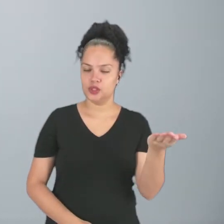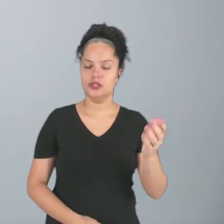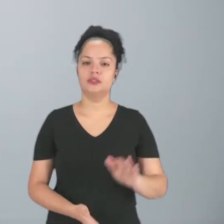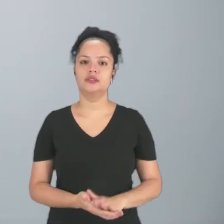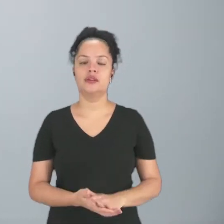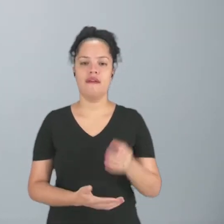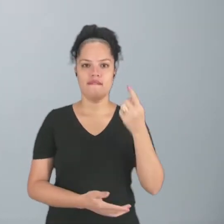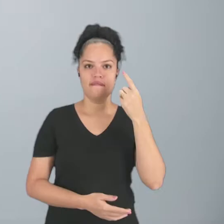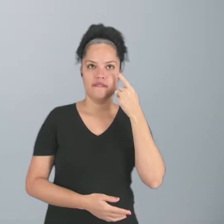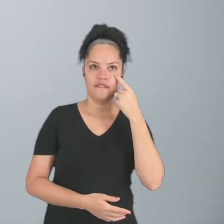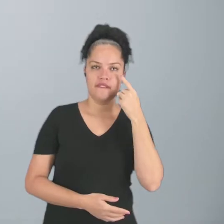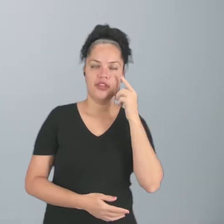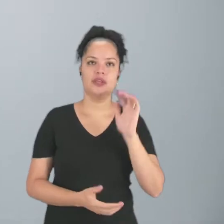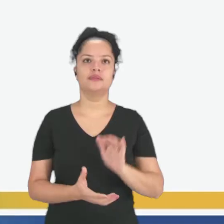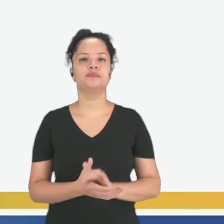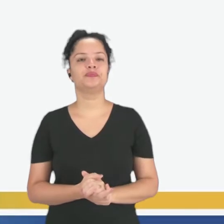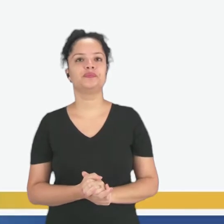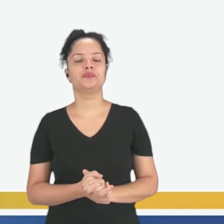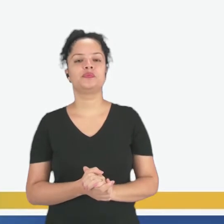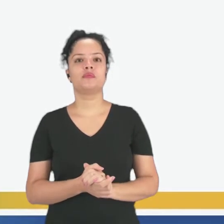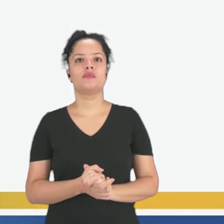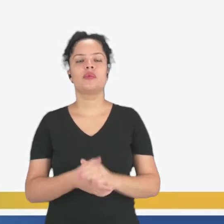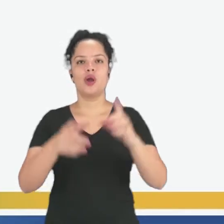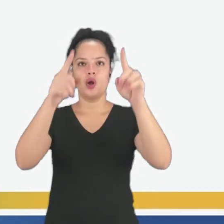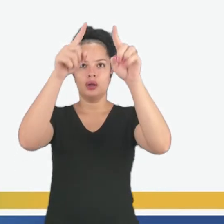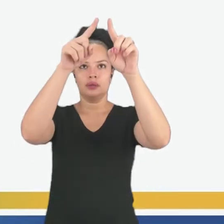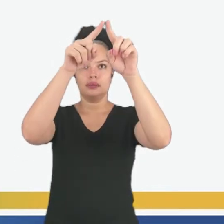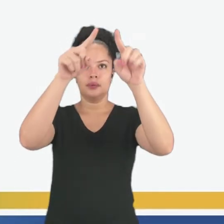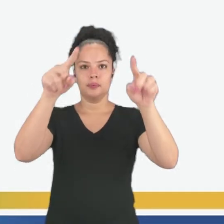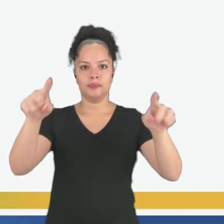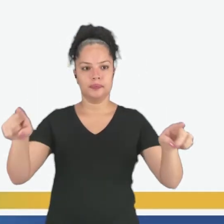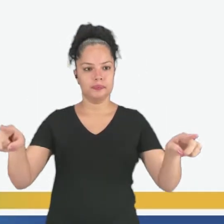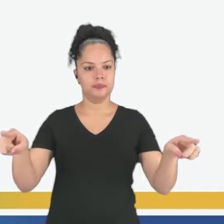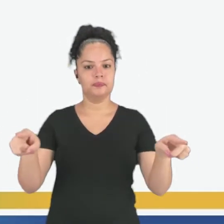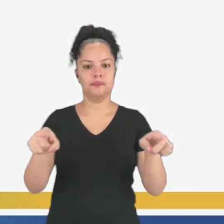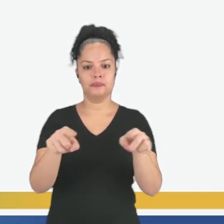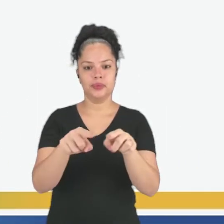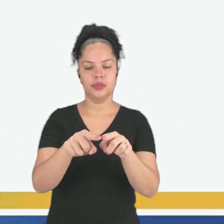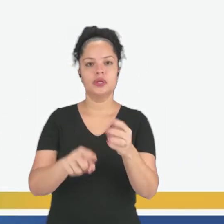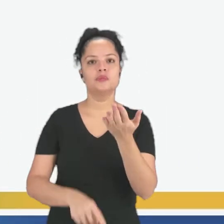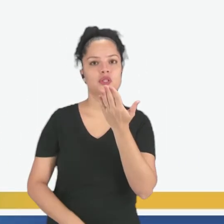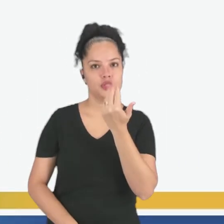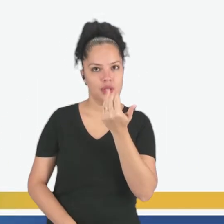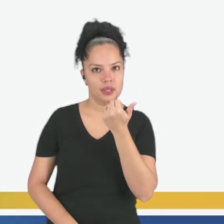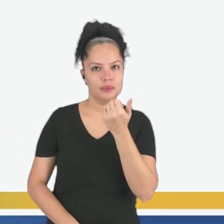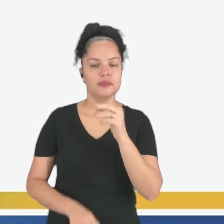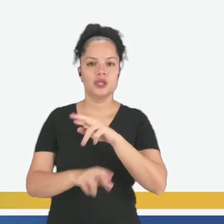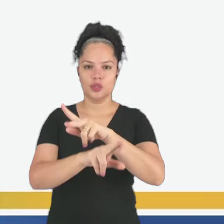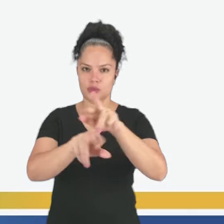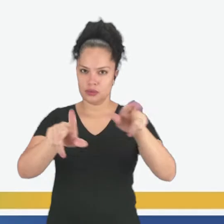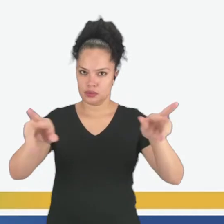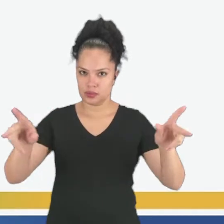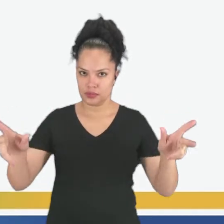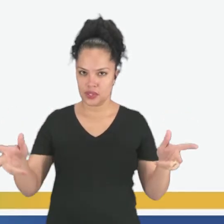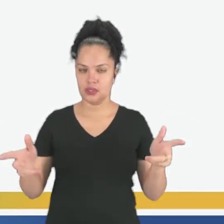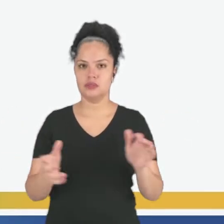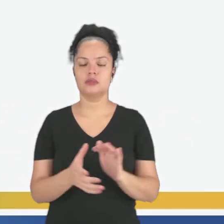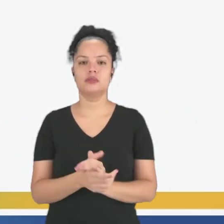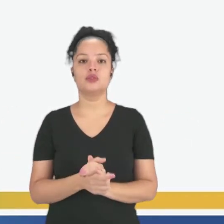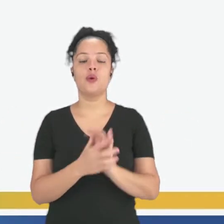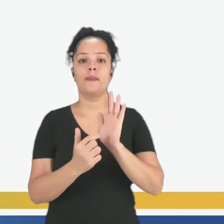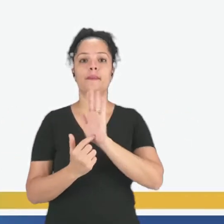sobre healthy food. No caso aí nós temos a Healthy Food Pyramid, que é uma pirâmide alimentar,